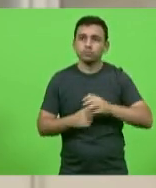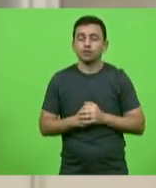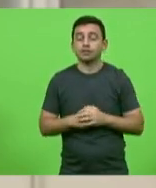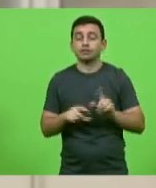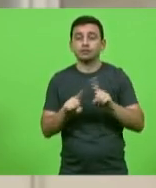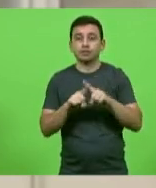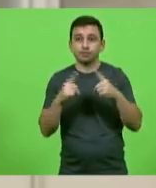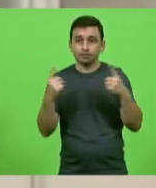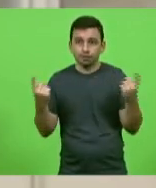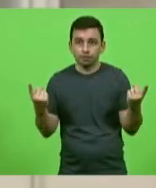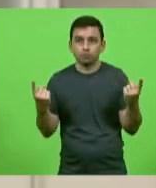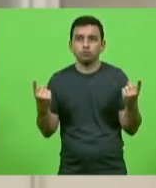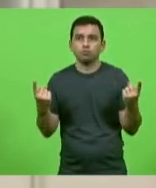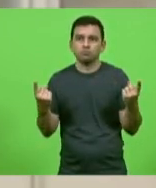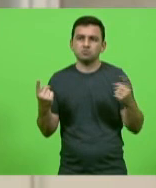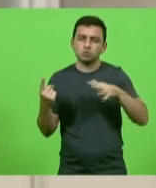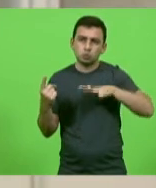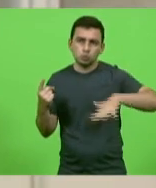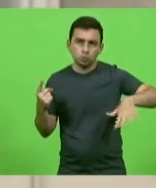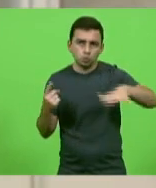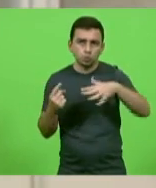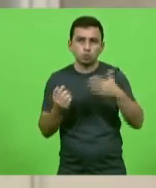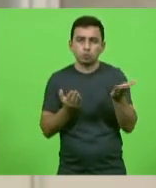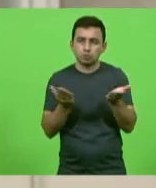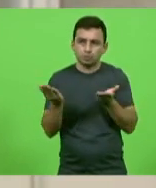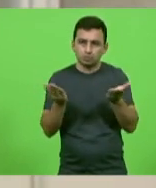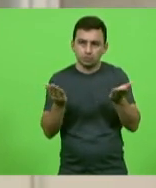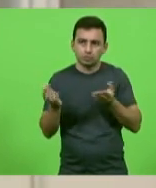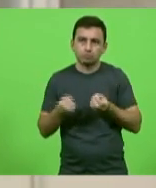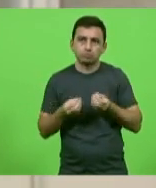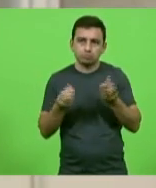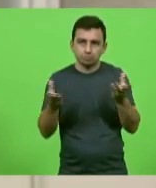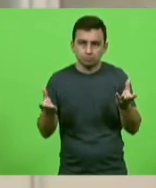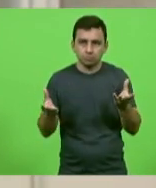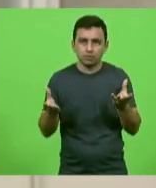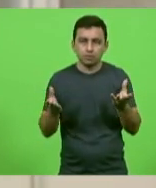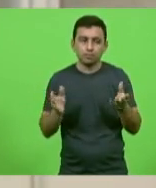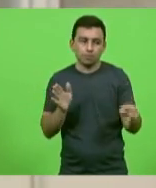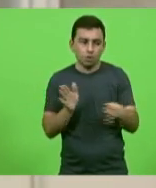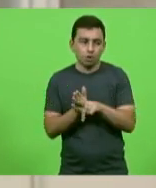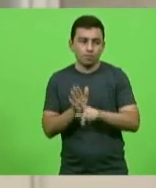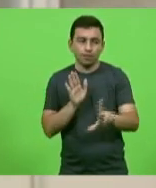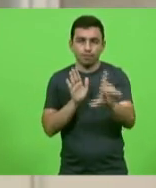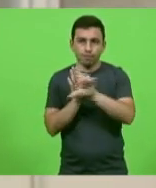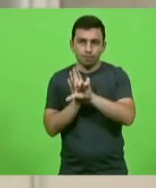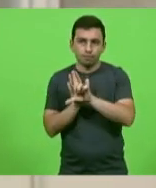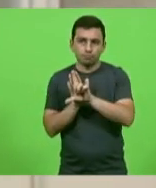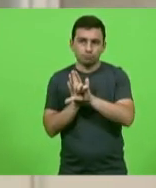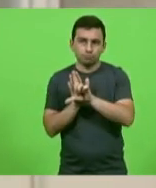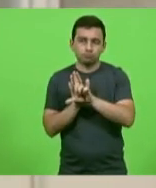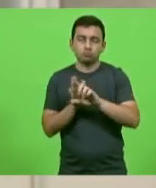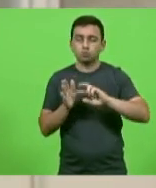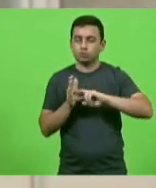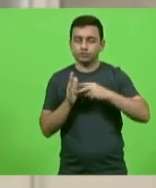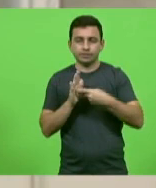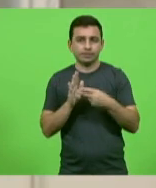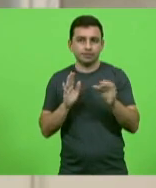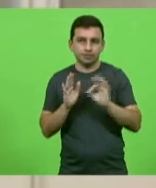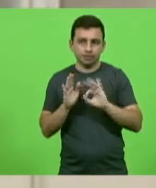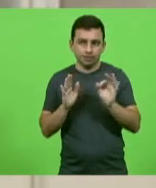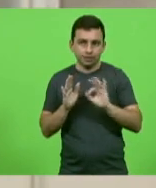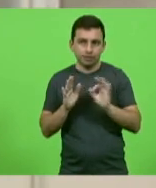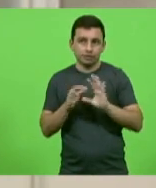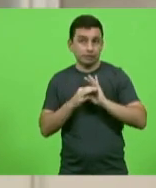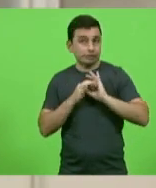e portanto os casos de dispensa de licitação prevista na lei não significa um Liberdade absoluta